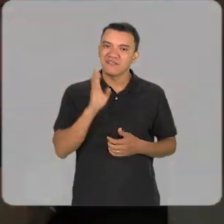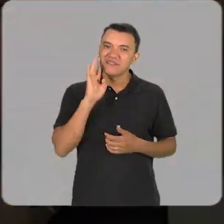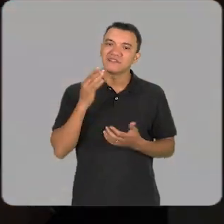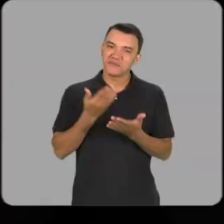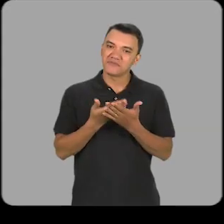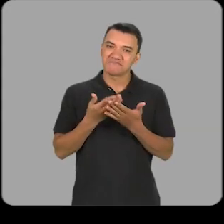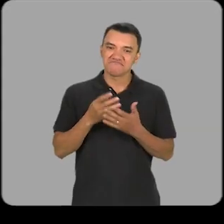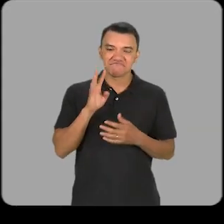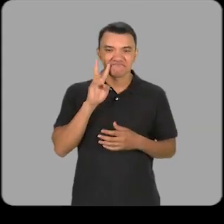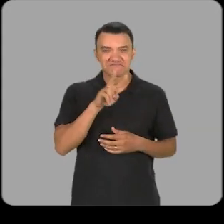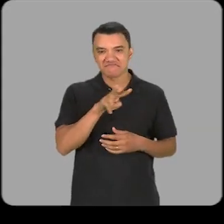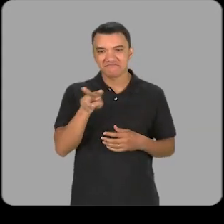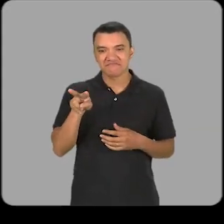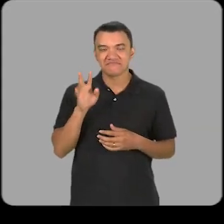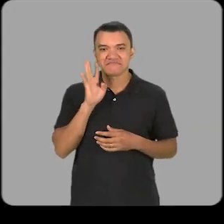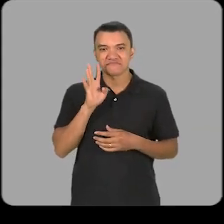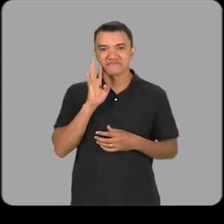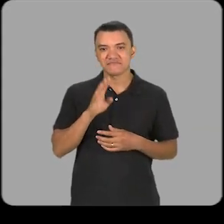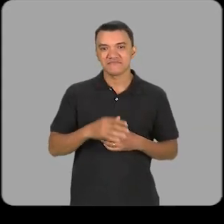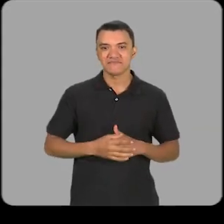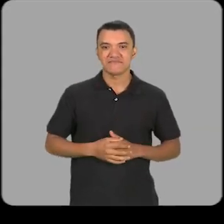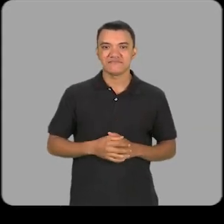né?